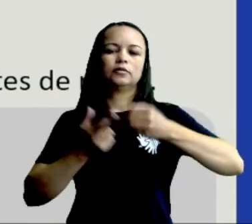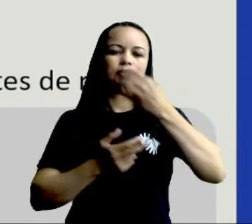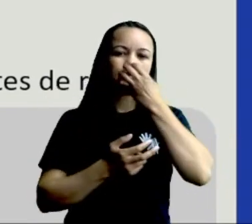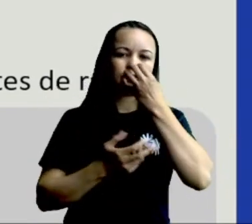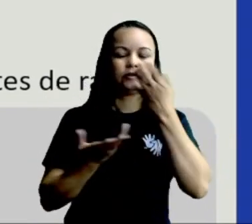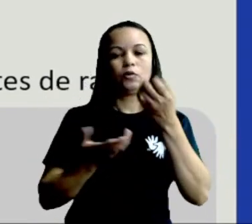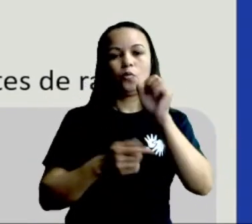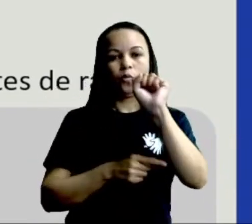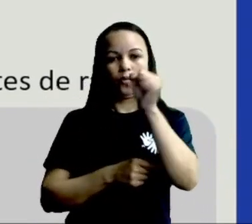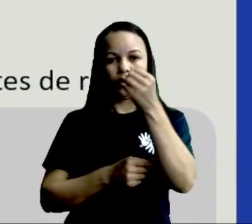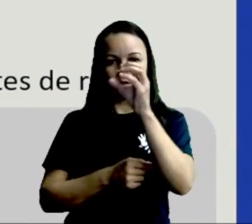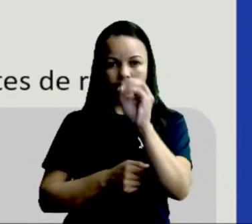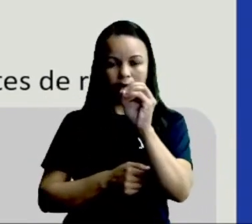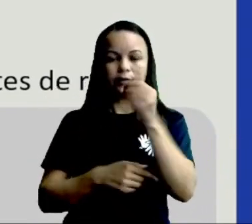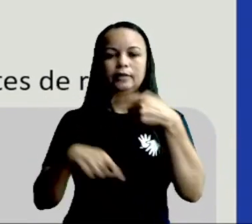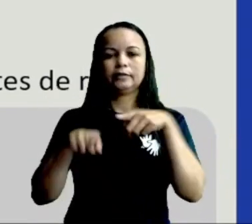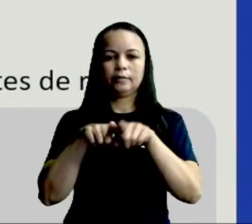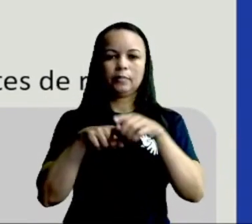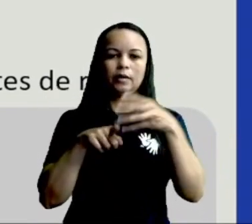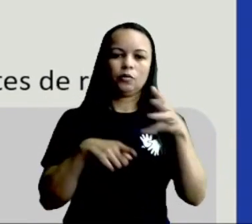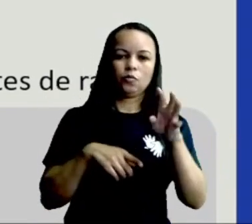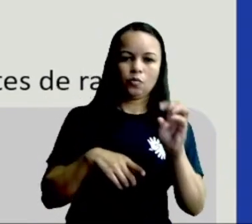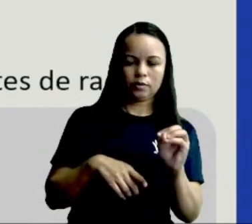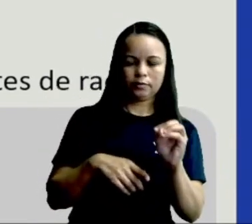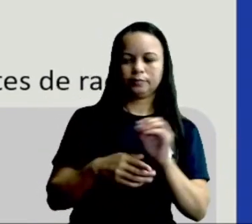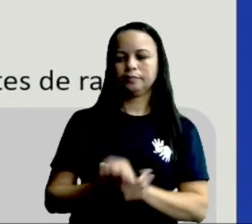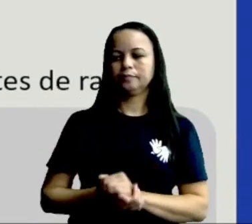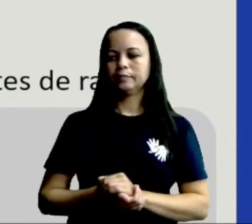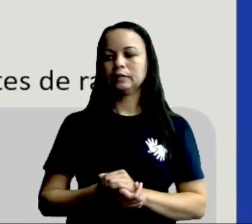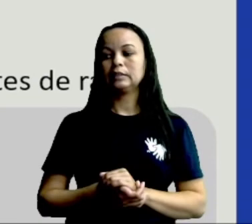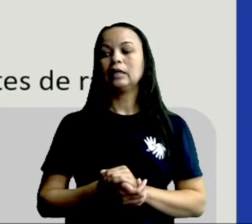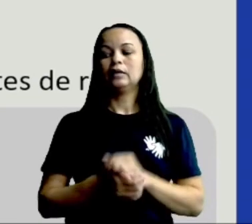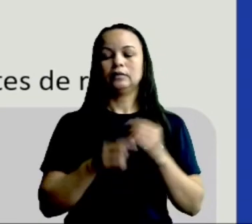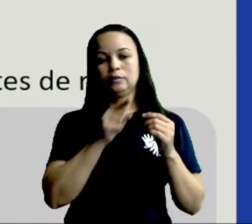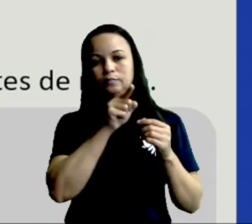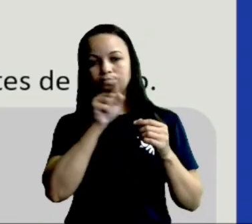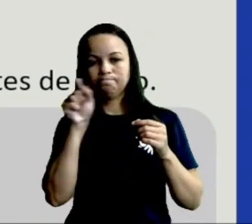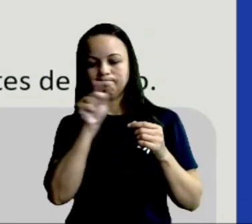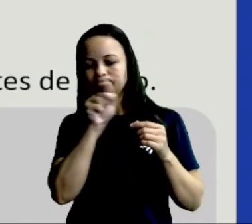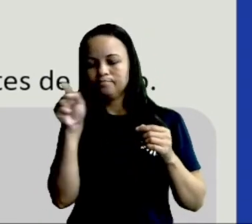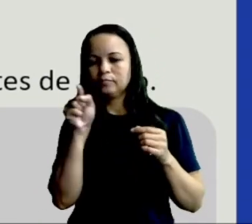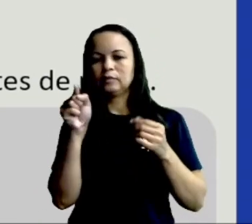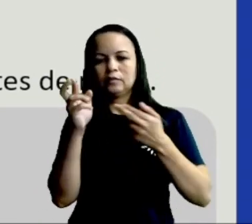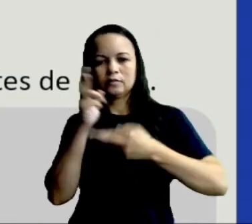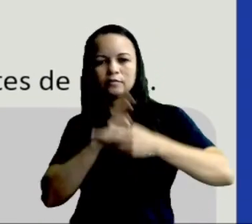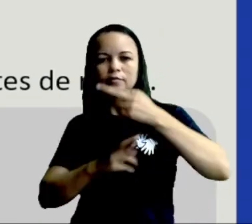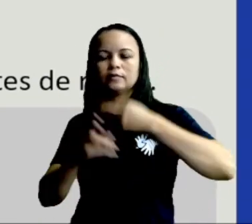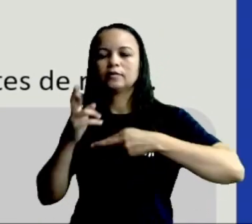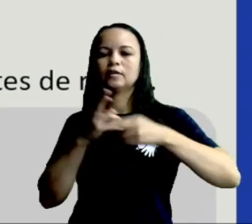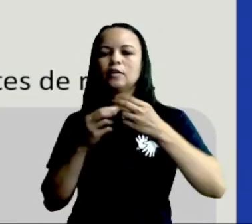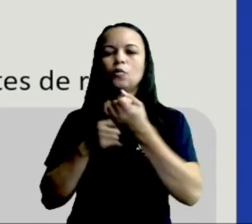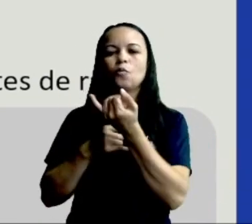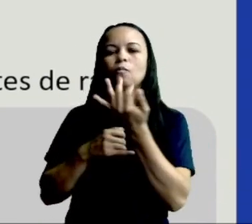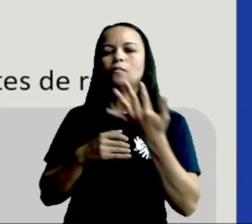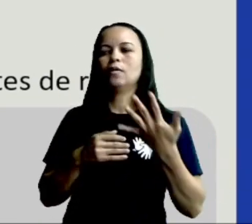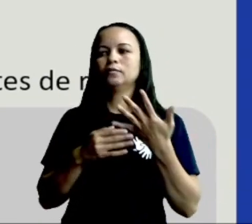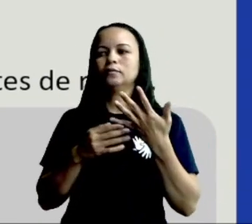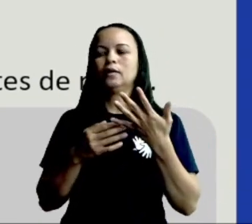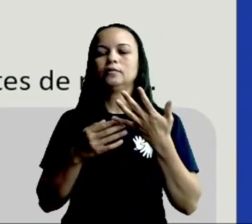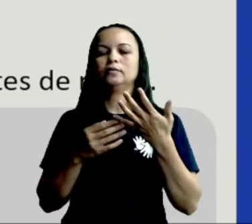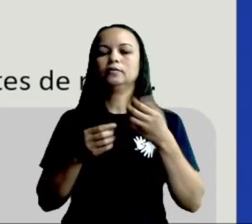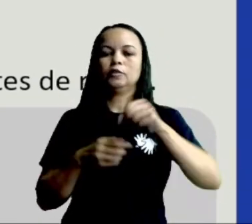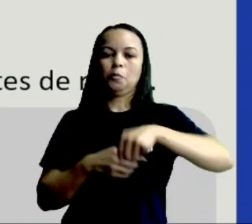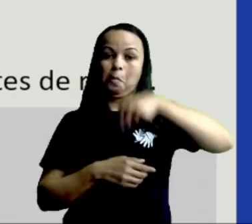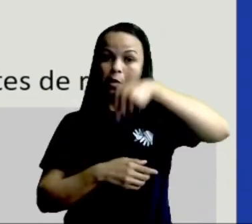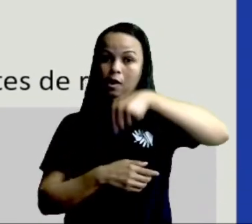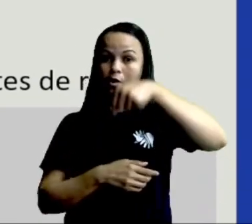e 40. Então, boto lá na coluna. Setinha indicando que eu vou fazer a relação com a quantidade de